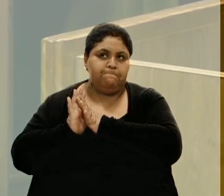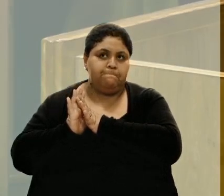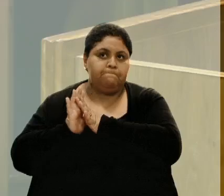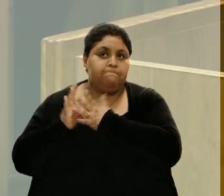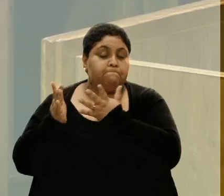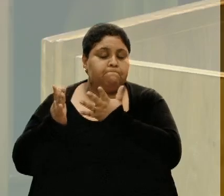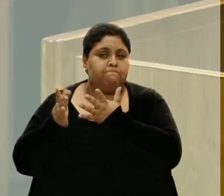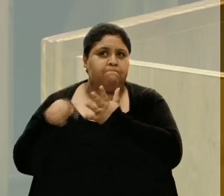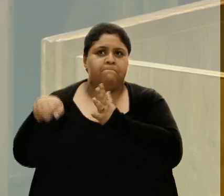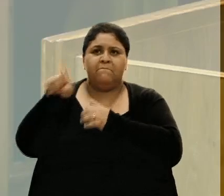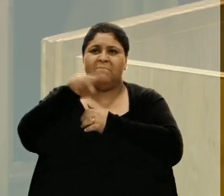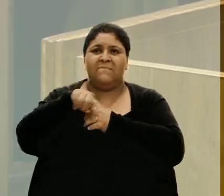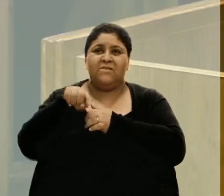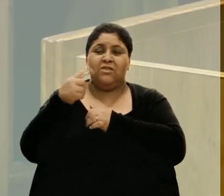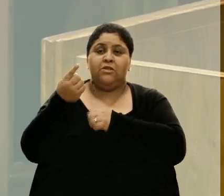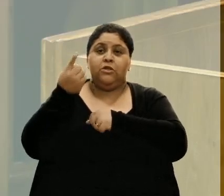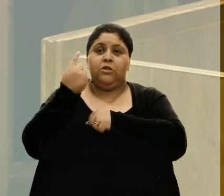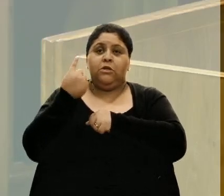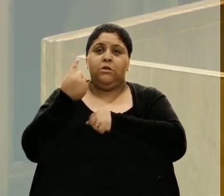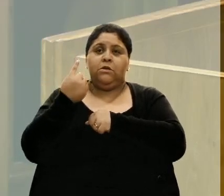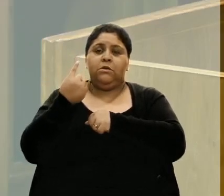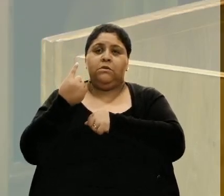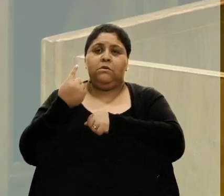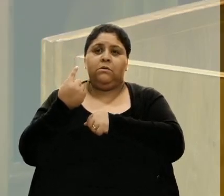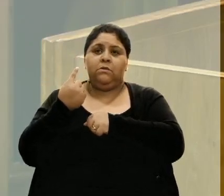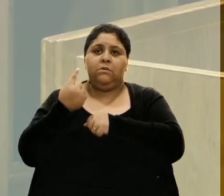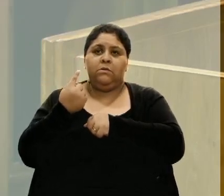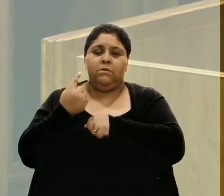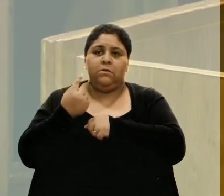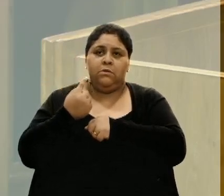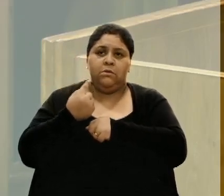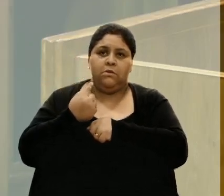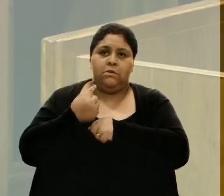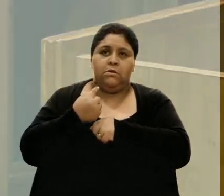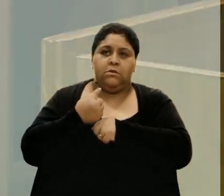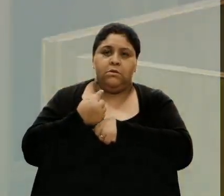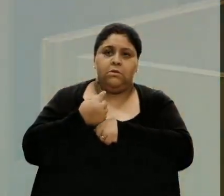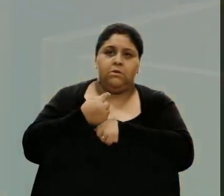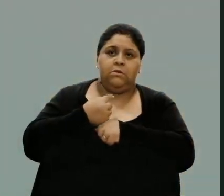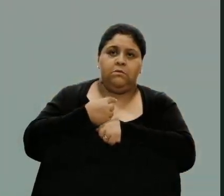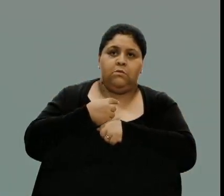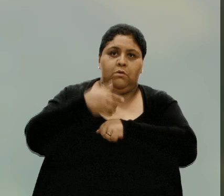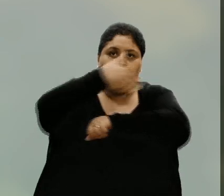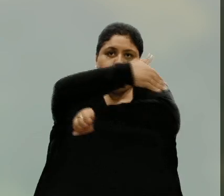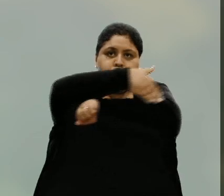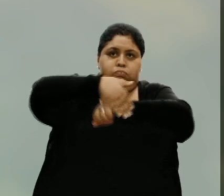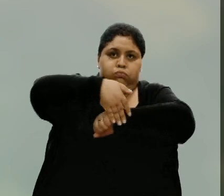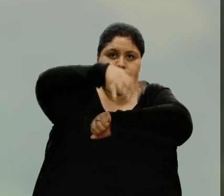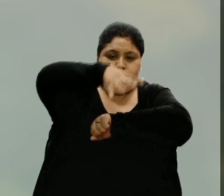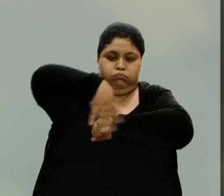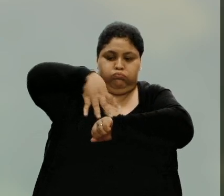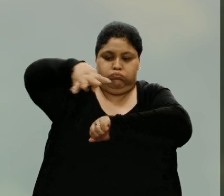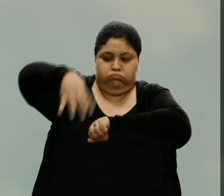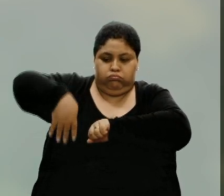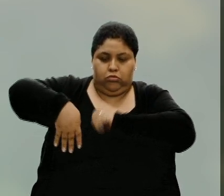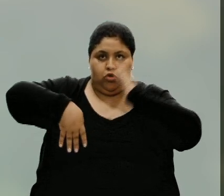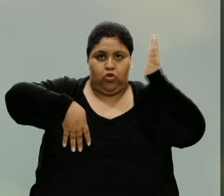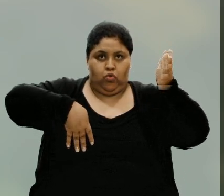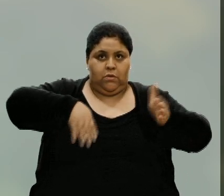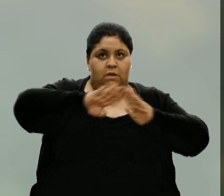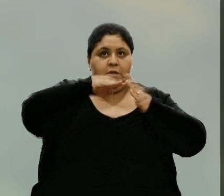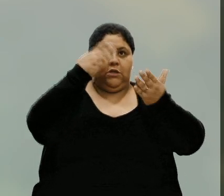nós temos uma quadra, uma faixa de segurança num lado da escola e no outro lado